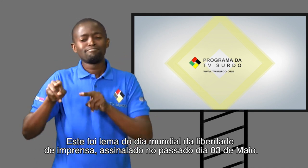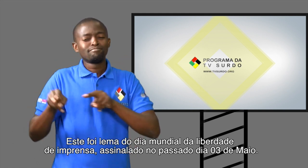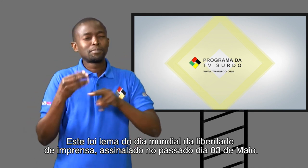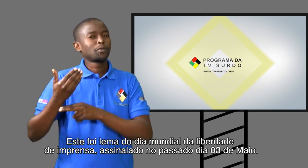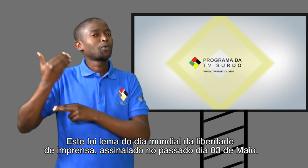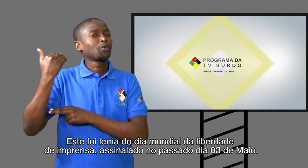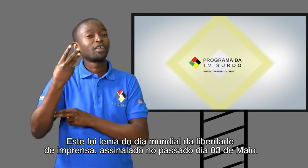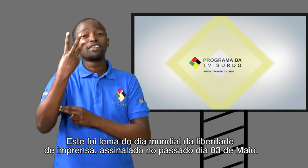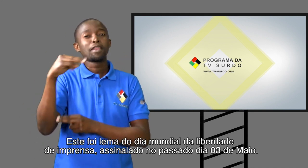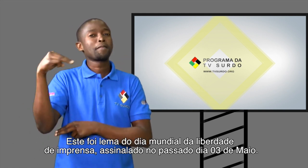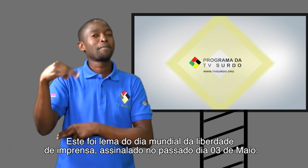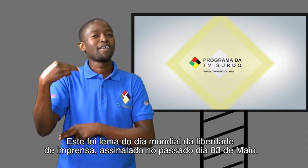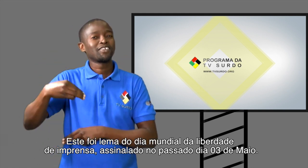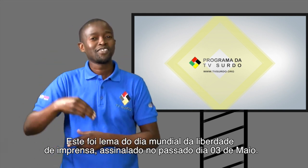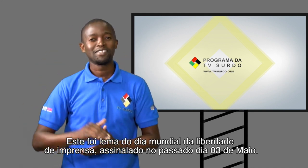3 de maio.